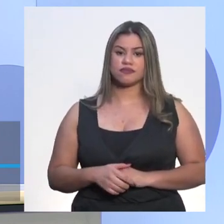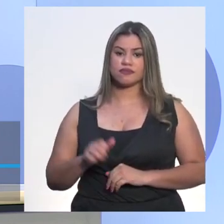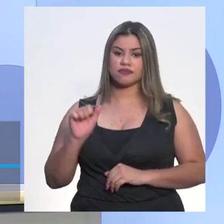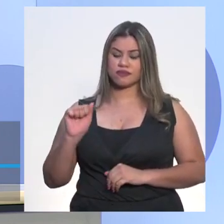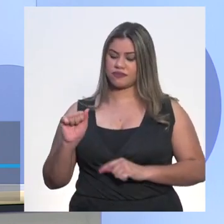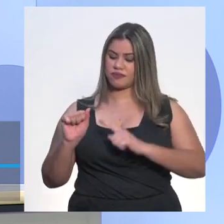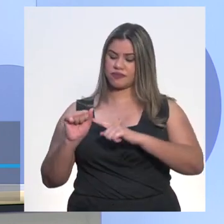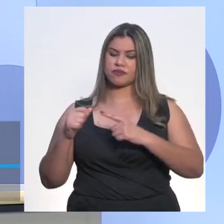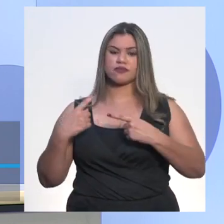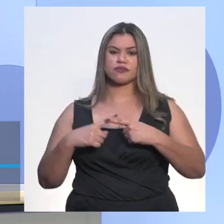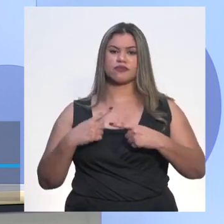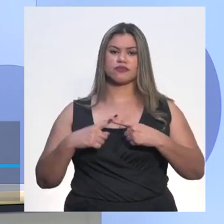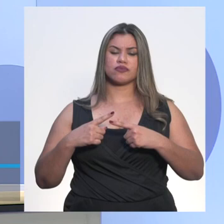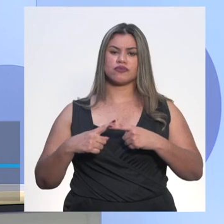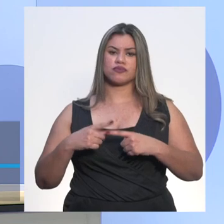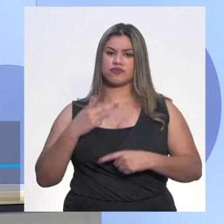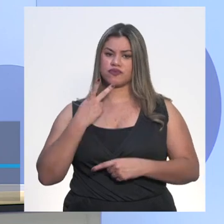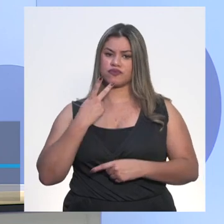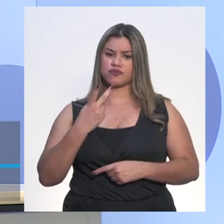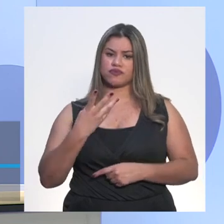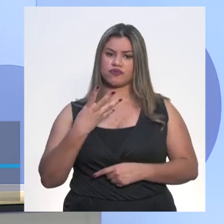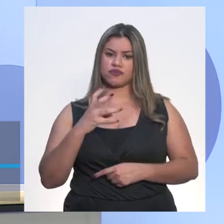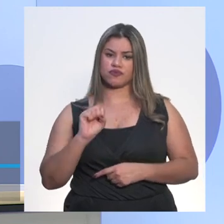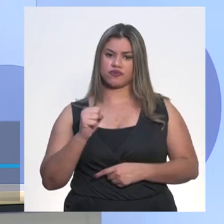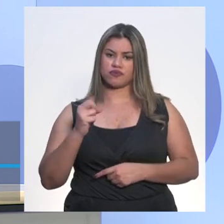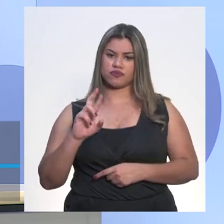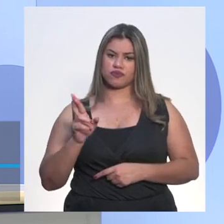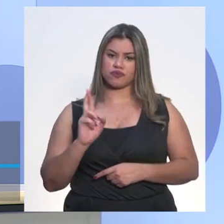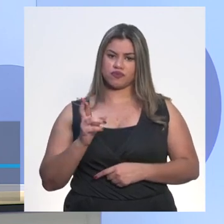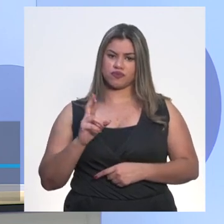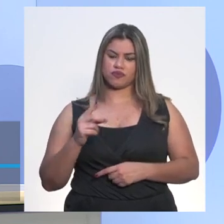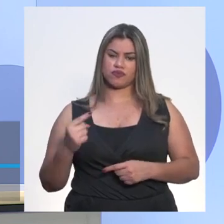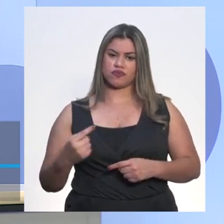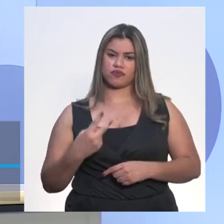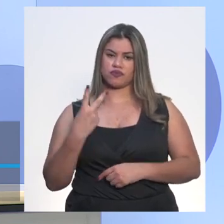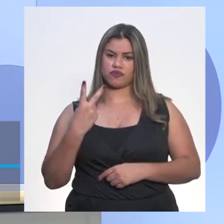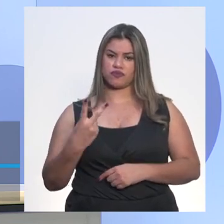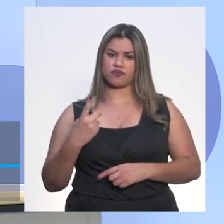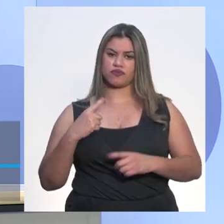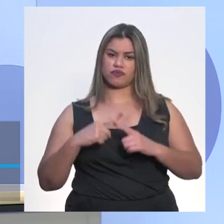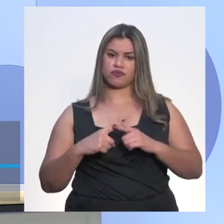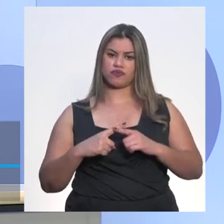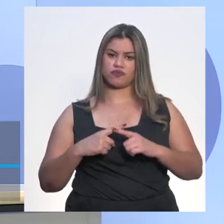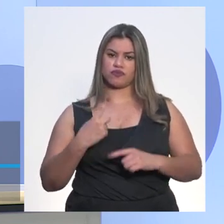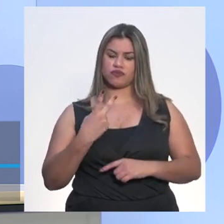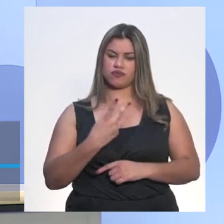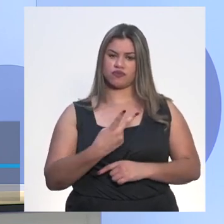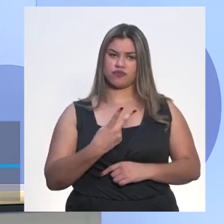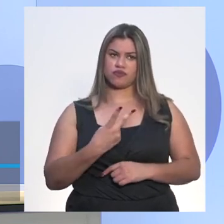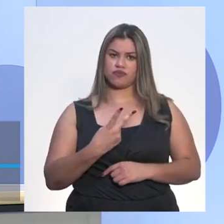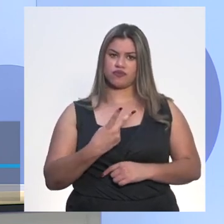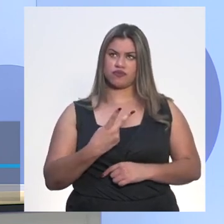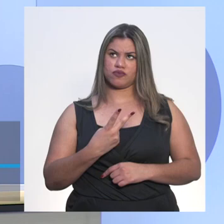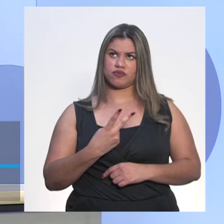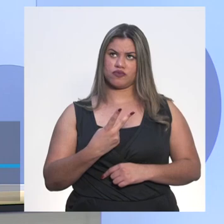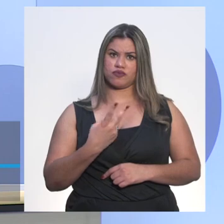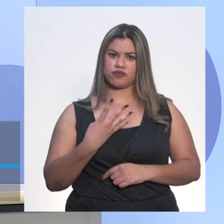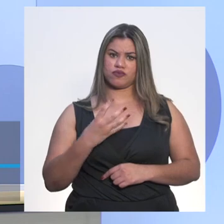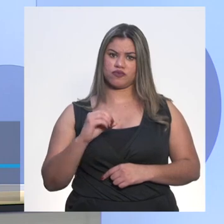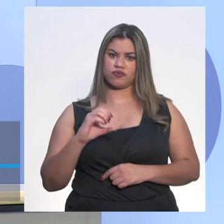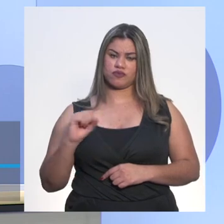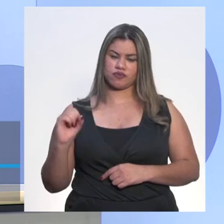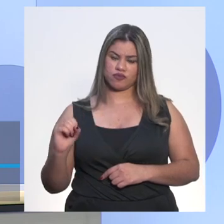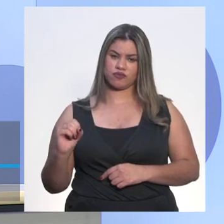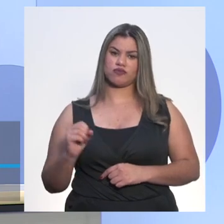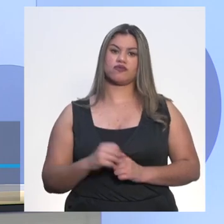justificou o porquê. Ela falou que dá 48. Ela multiplicou 2 por 2.000 por